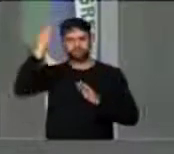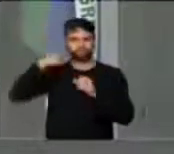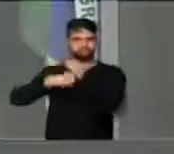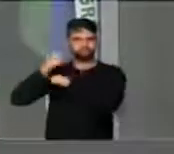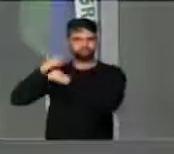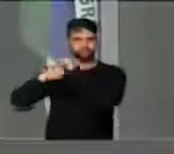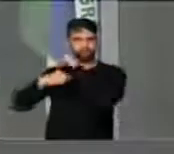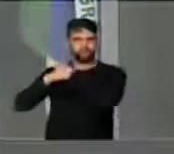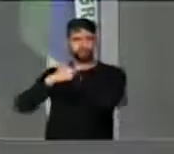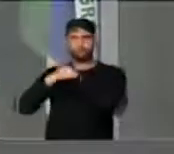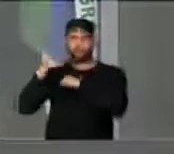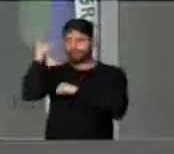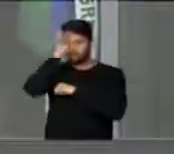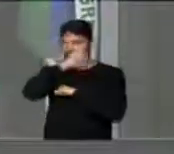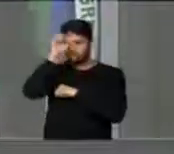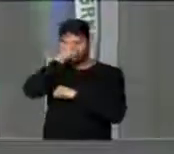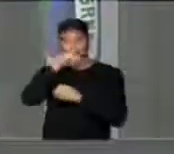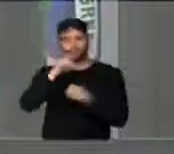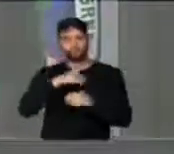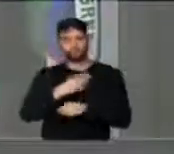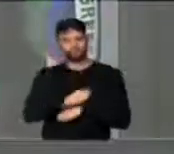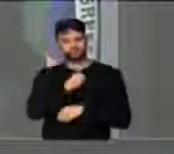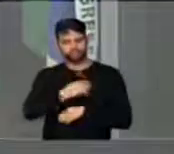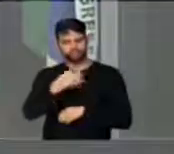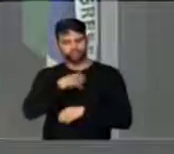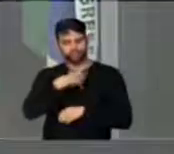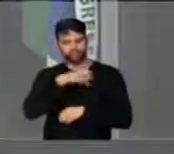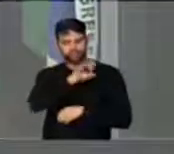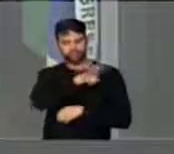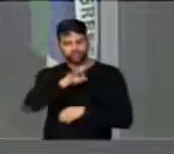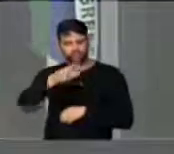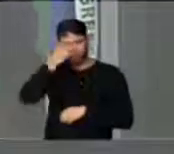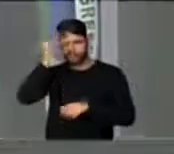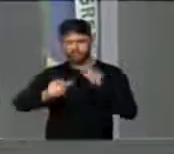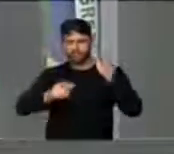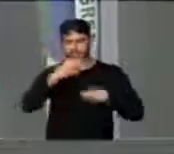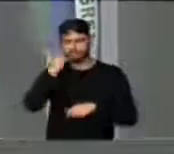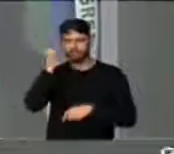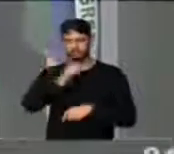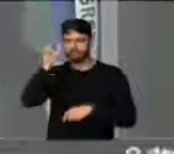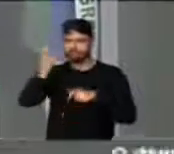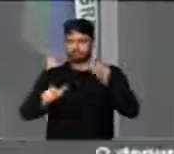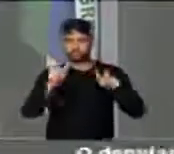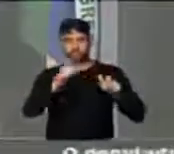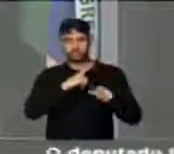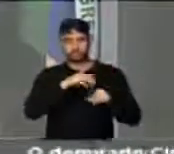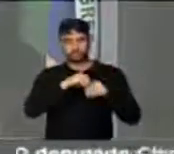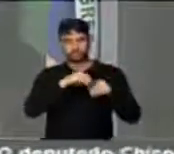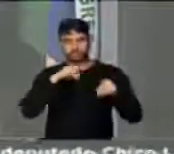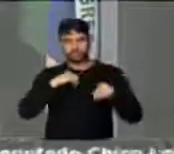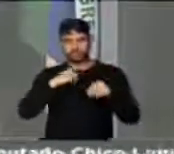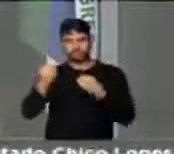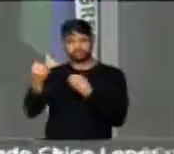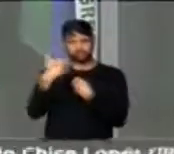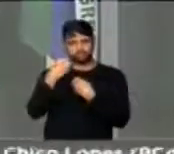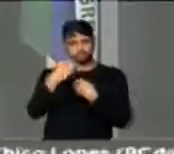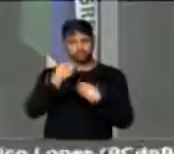E que aprendeu no comportamento de cada um desses homens, que tirou lições